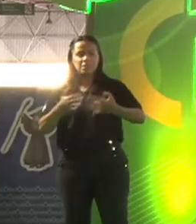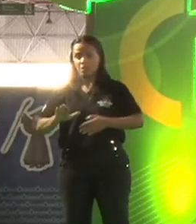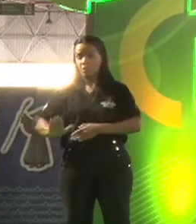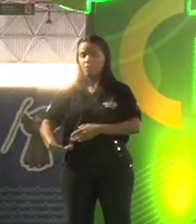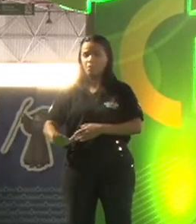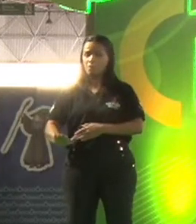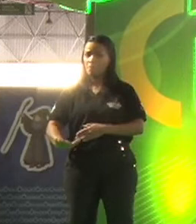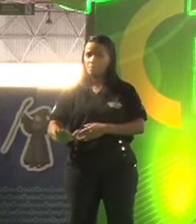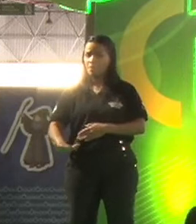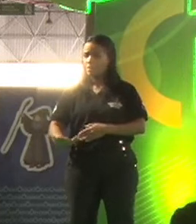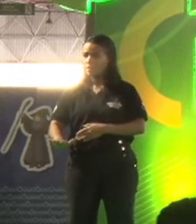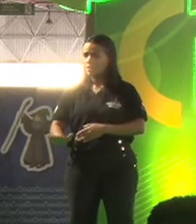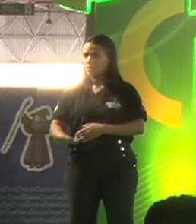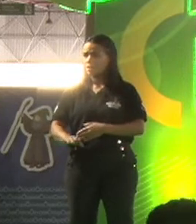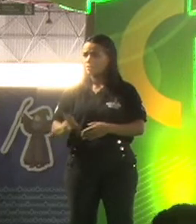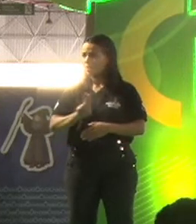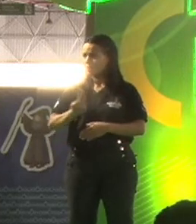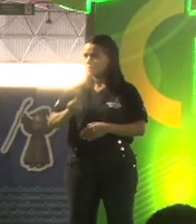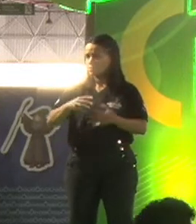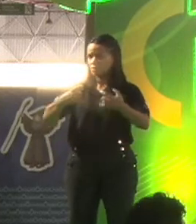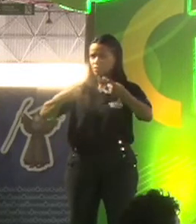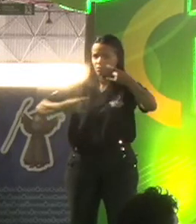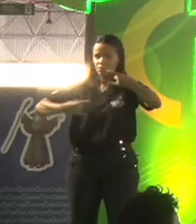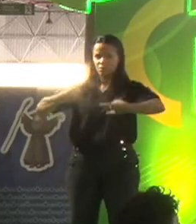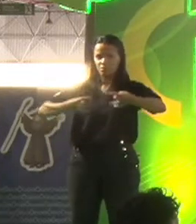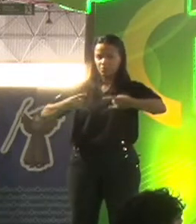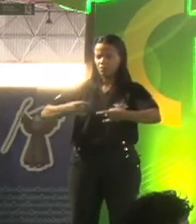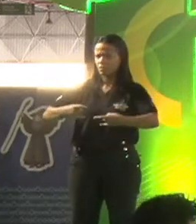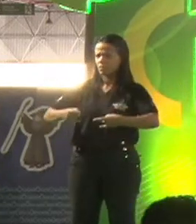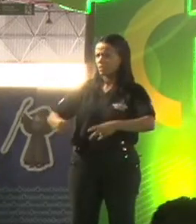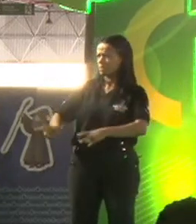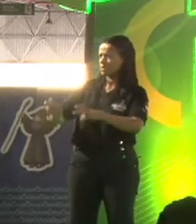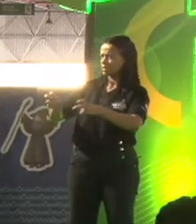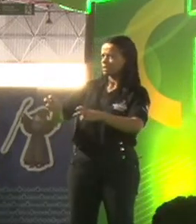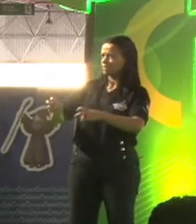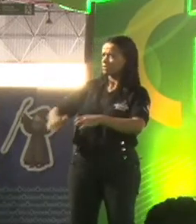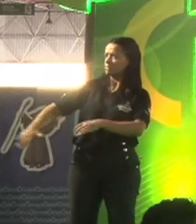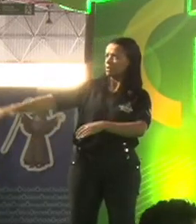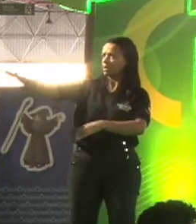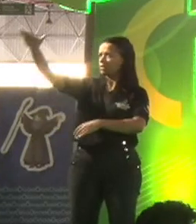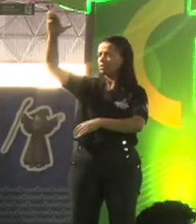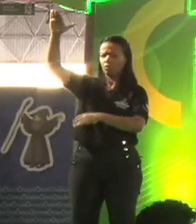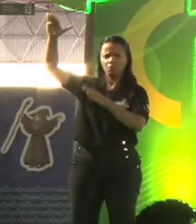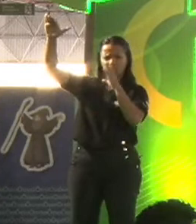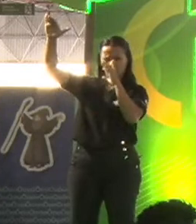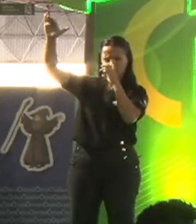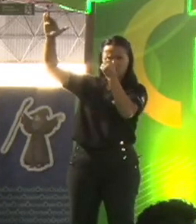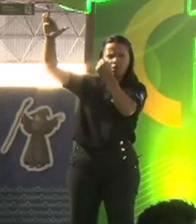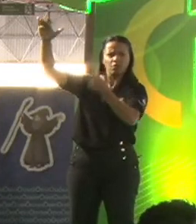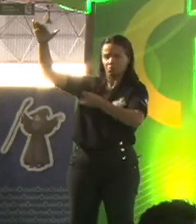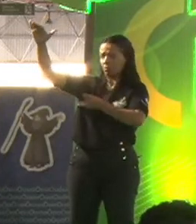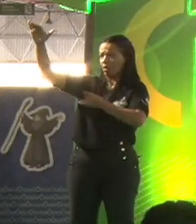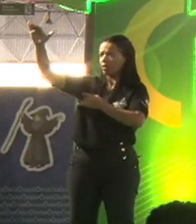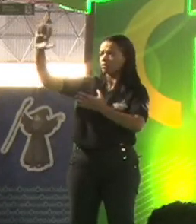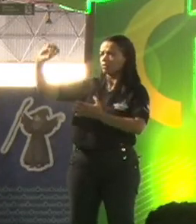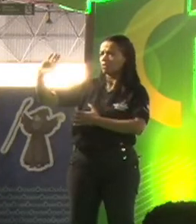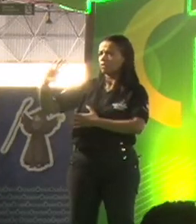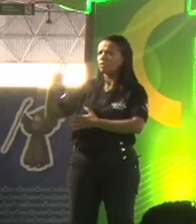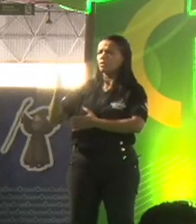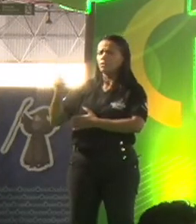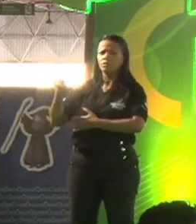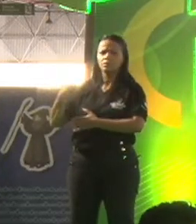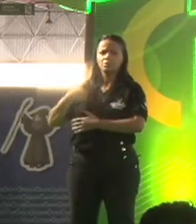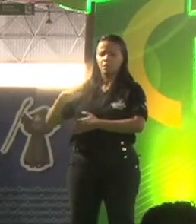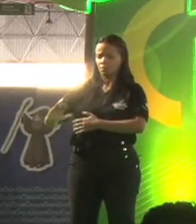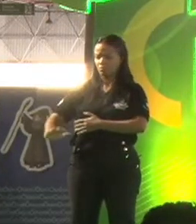Normalmente quando você vê algo maior que você imponente você fica com medo como ele é pequenininho